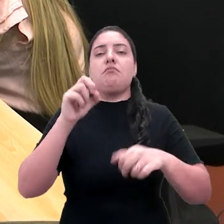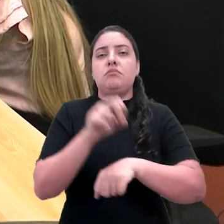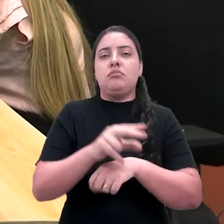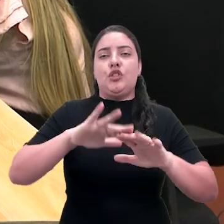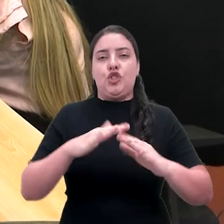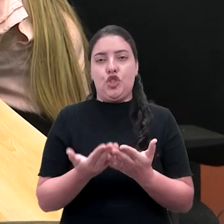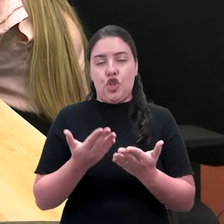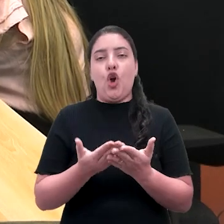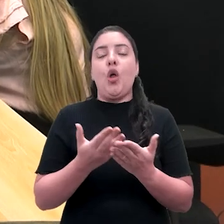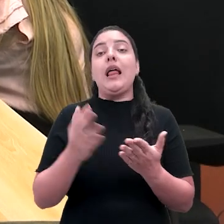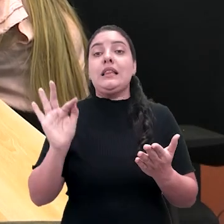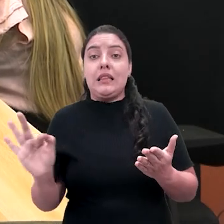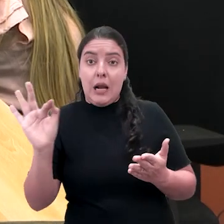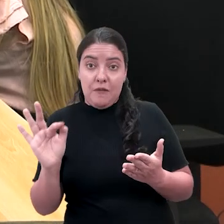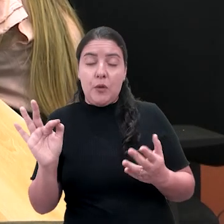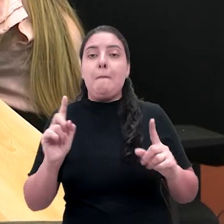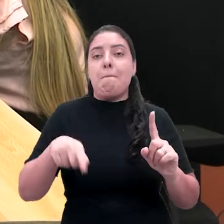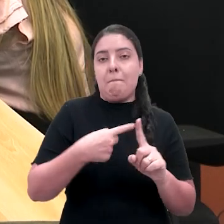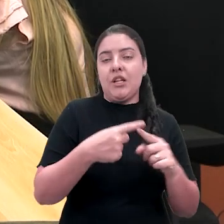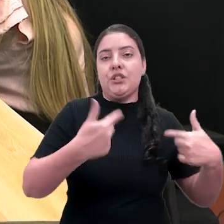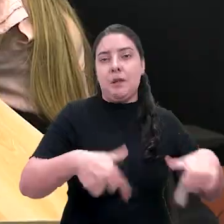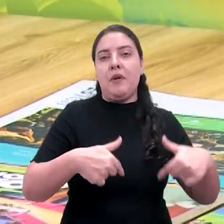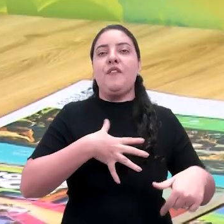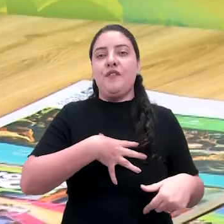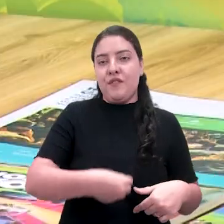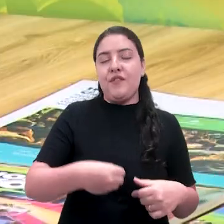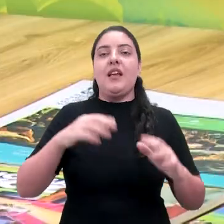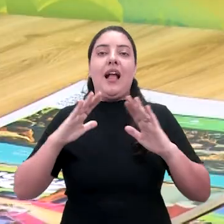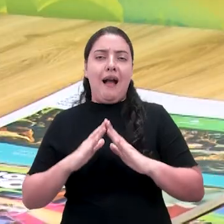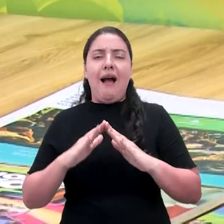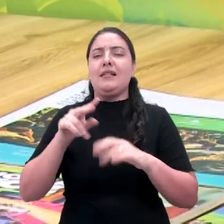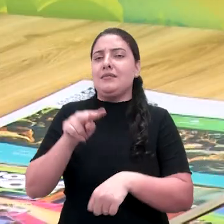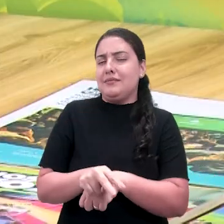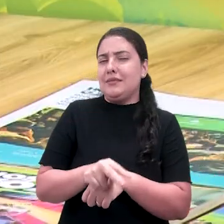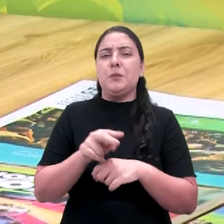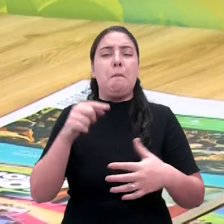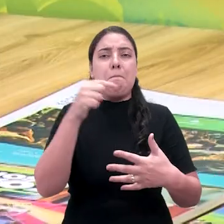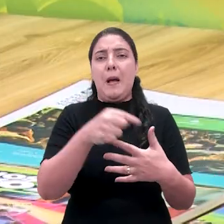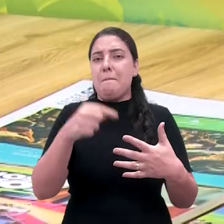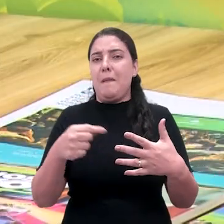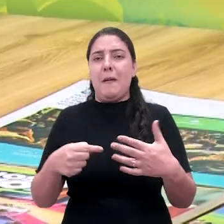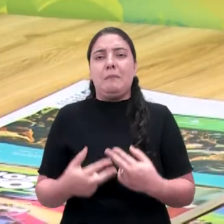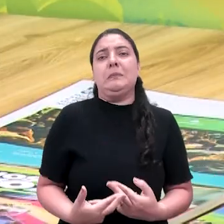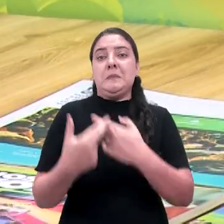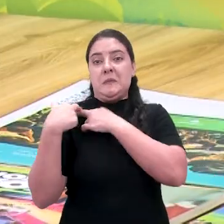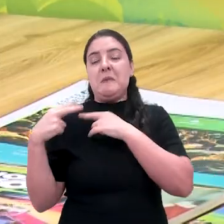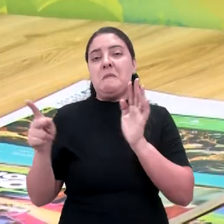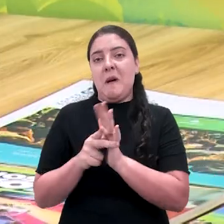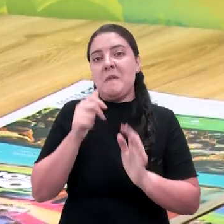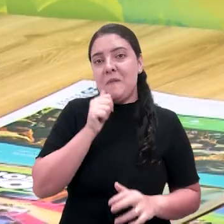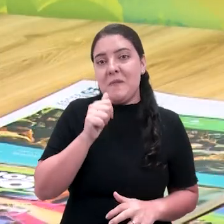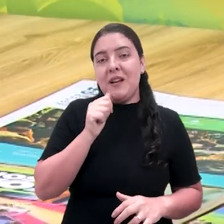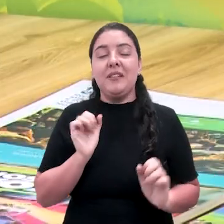aqui, fazendo faculdade, trabalhando com filho, né? Com marido, com casa. Puxado. Com toda aquela coisa muito puxada, a rotina